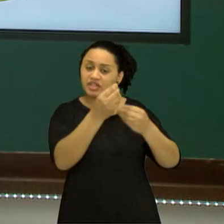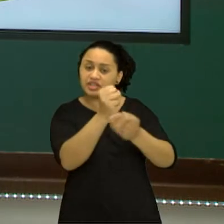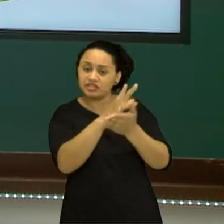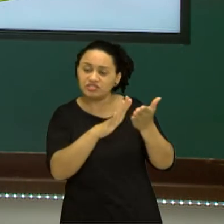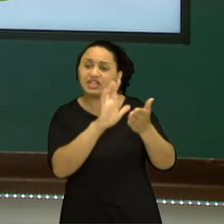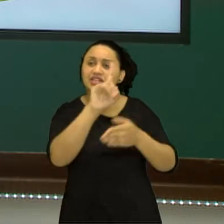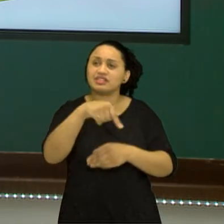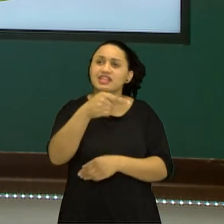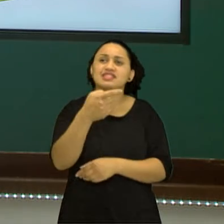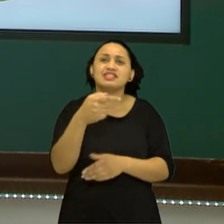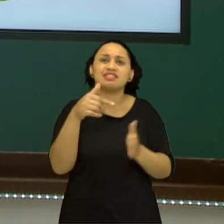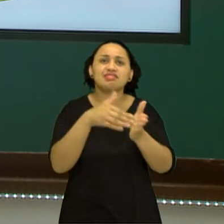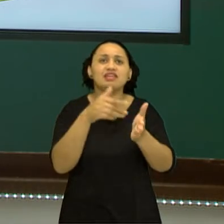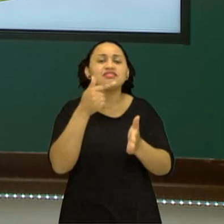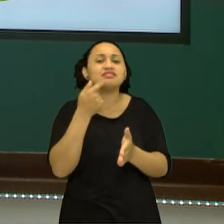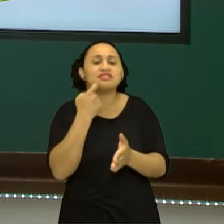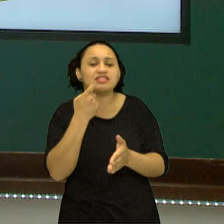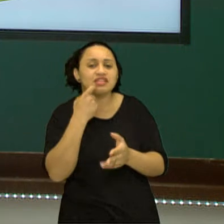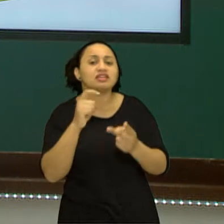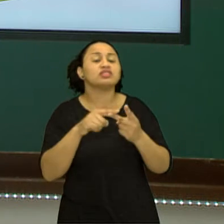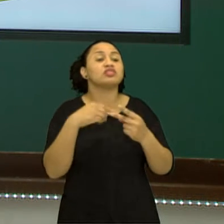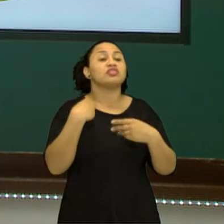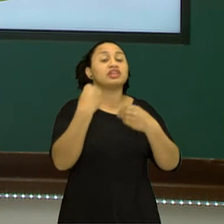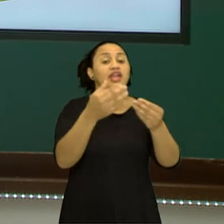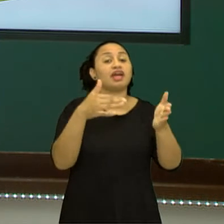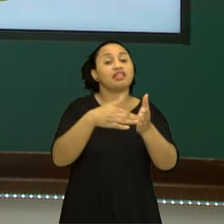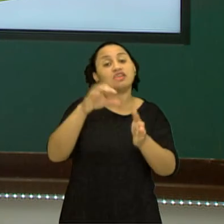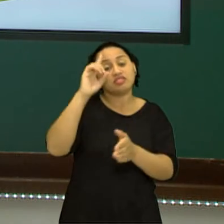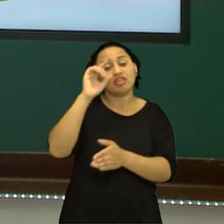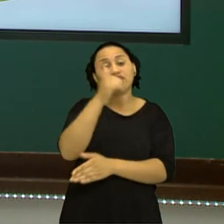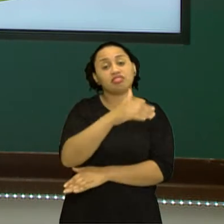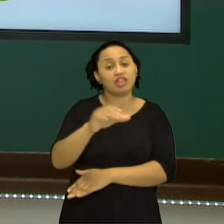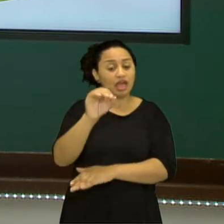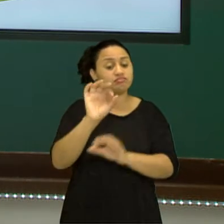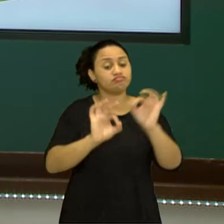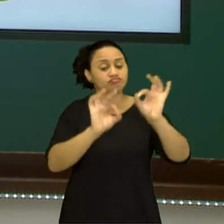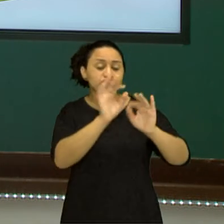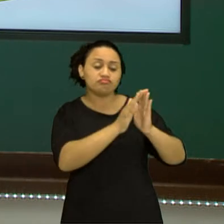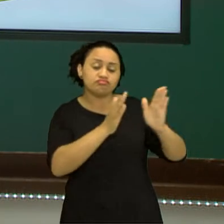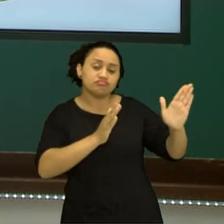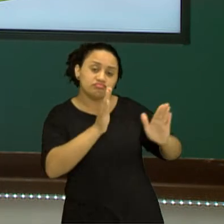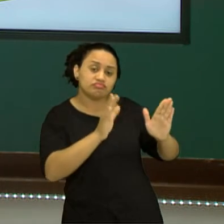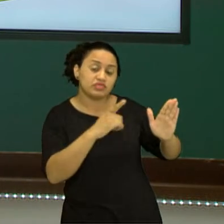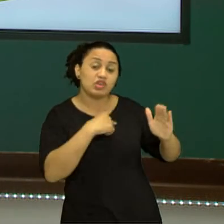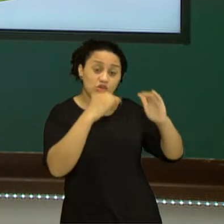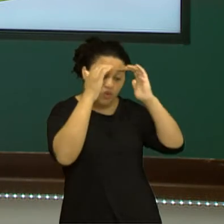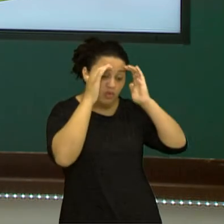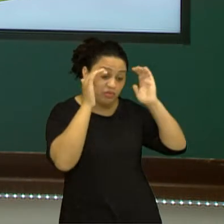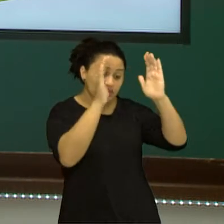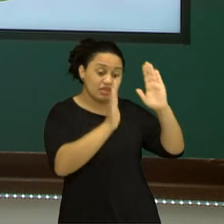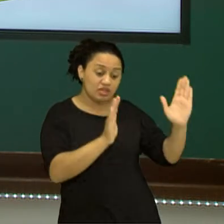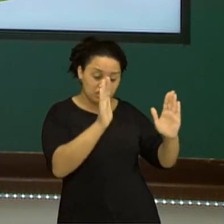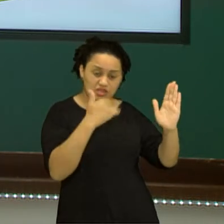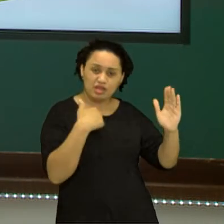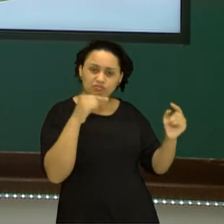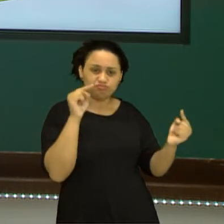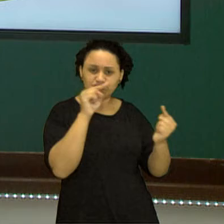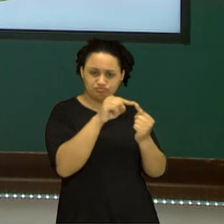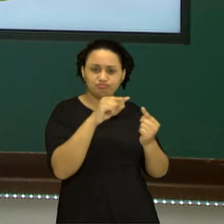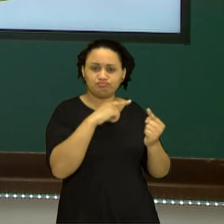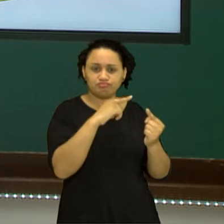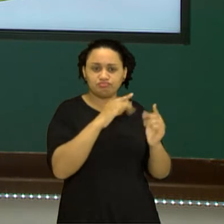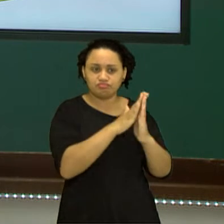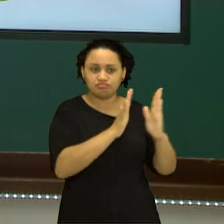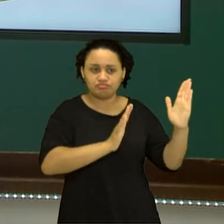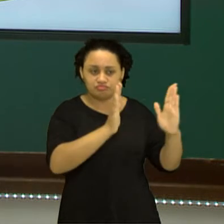até sexta-feira, vou entregar essa atividade até dia 10, né? Então, estabeleça esse prazo ali, cumpra esse prazo, metas atingíveis, né?